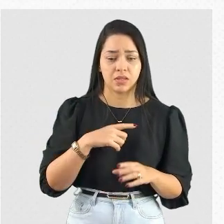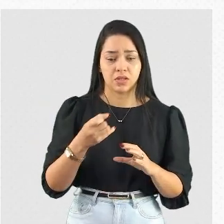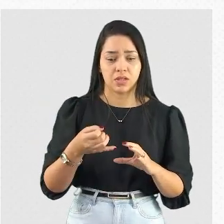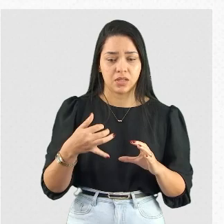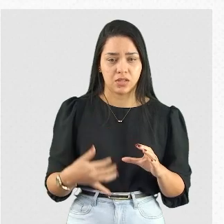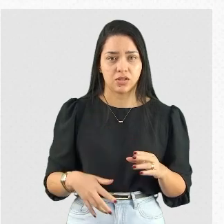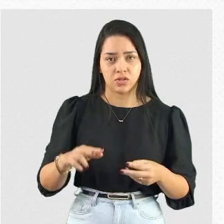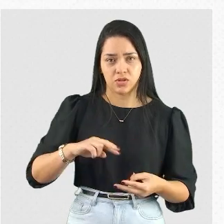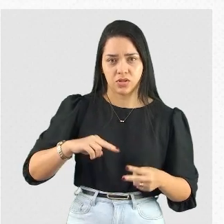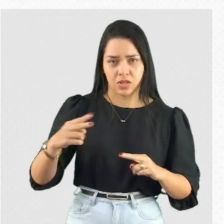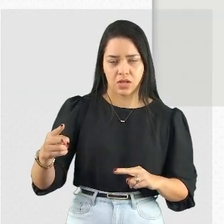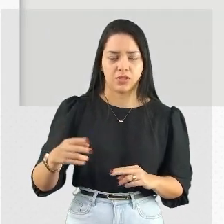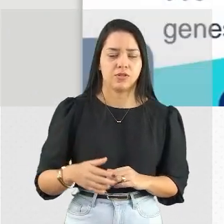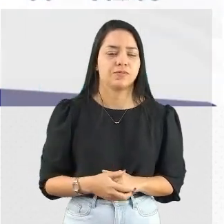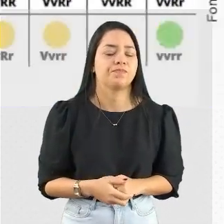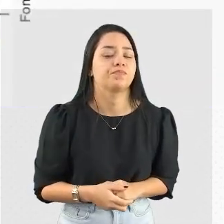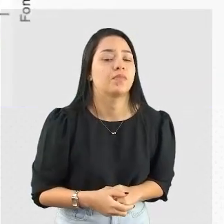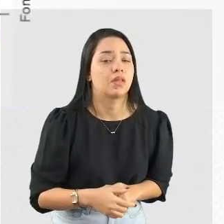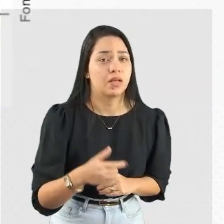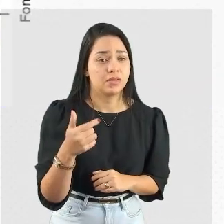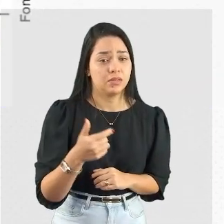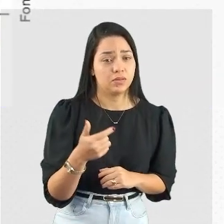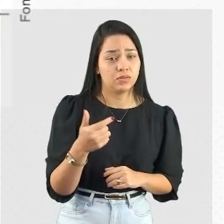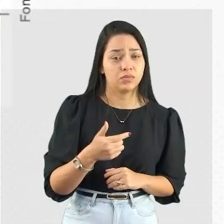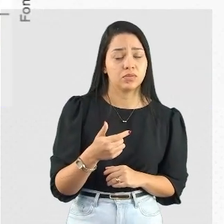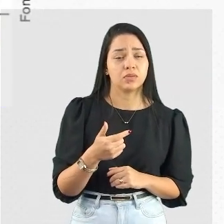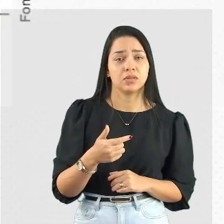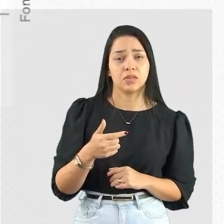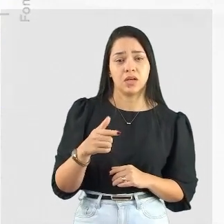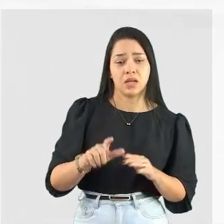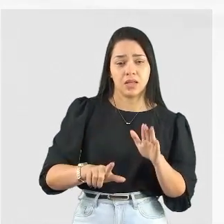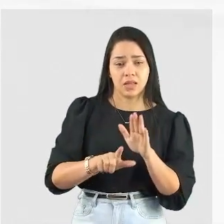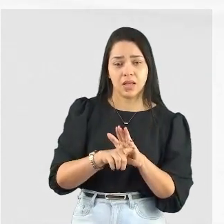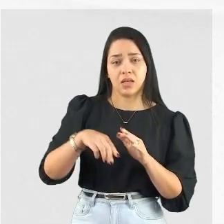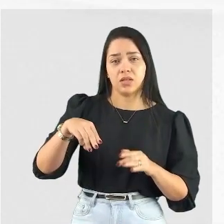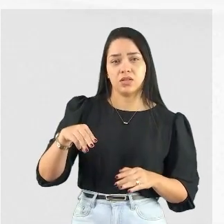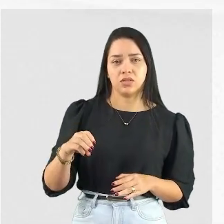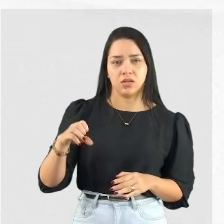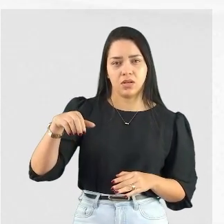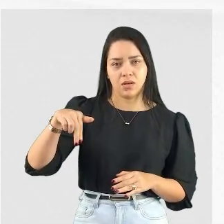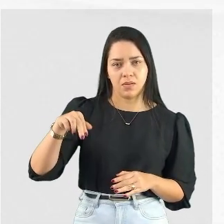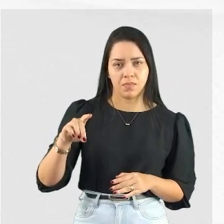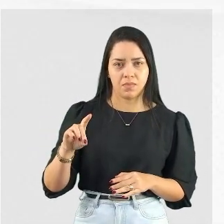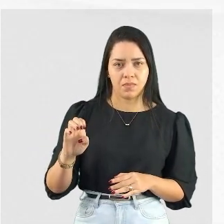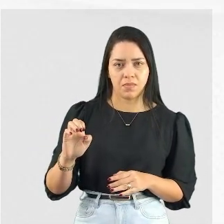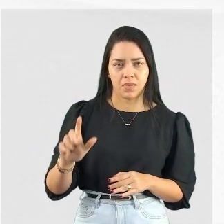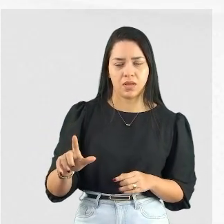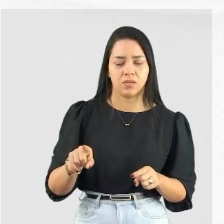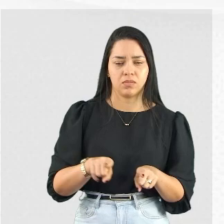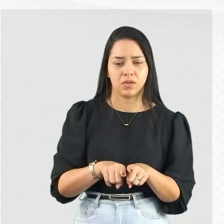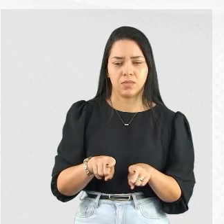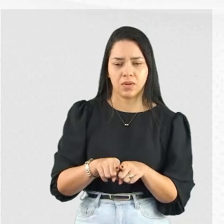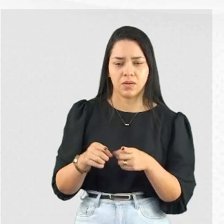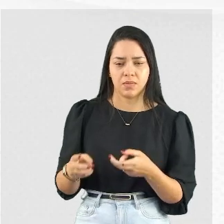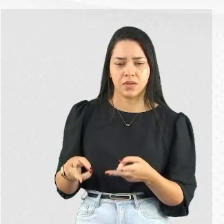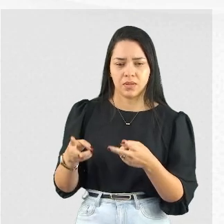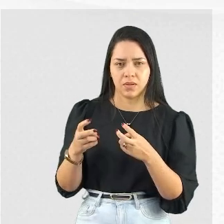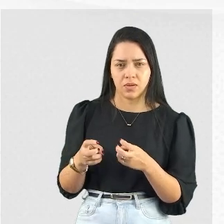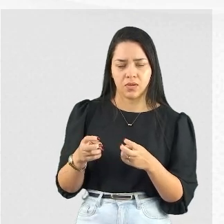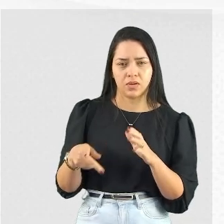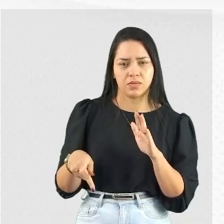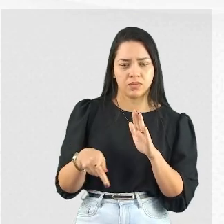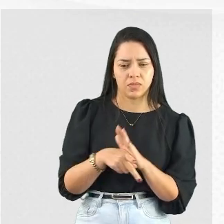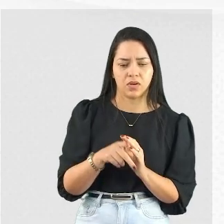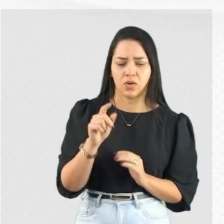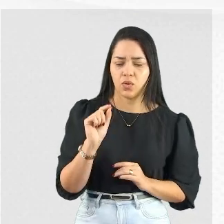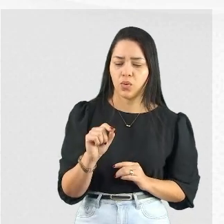genéticas. E aí, depois da primeira lei de Mendel, a gente tem a segunda lei de Mendel, né, onde ele observou de forma um pouquinho mais